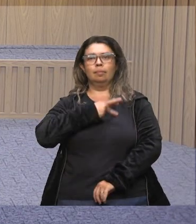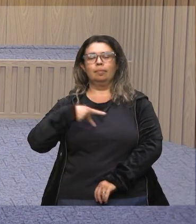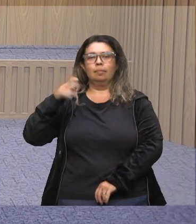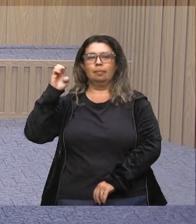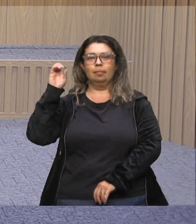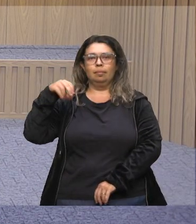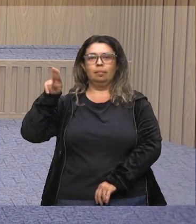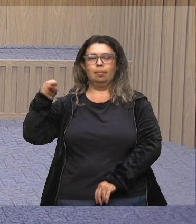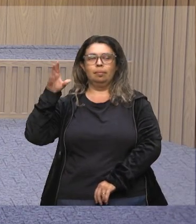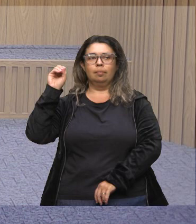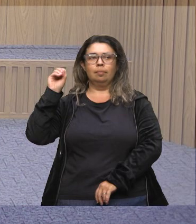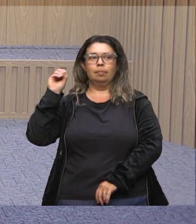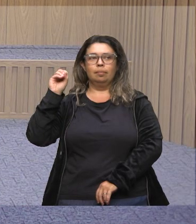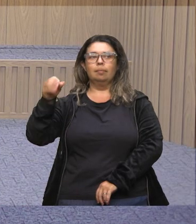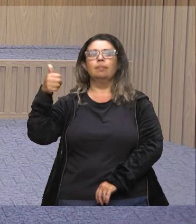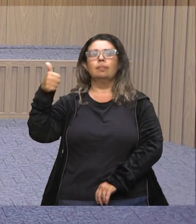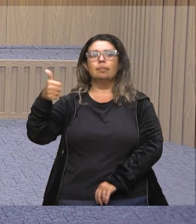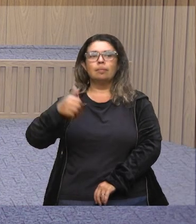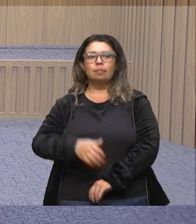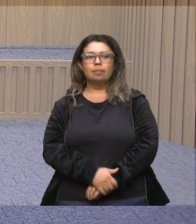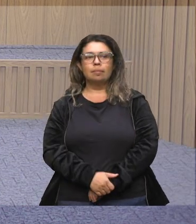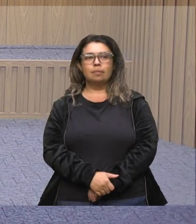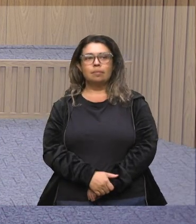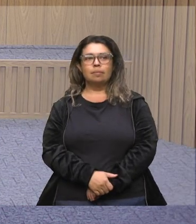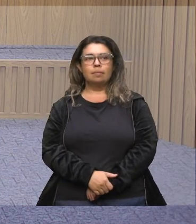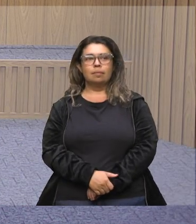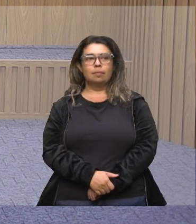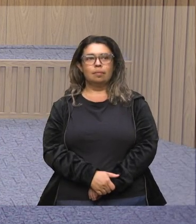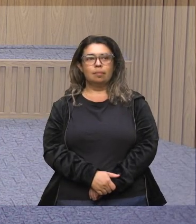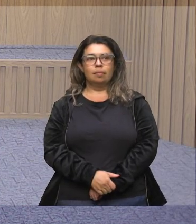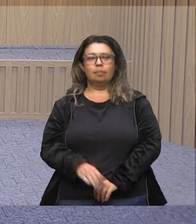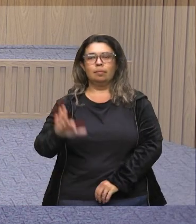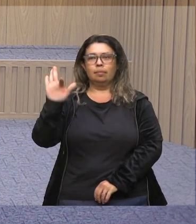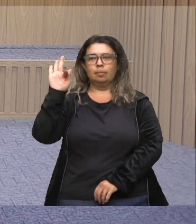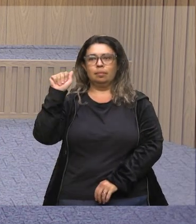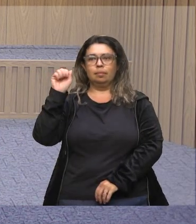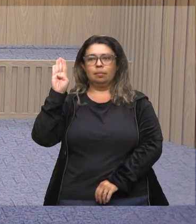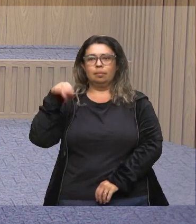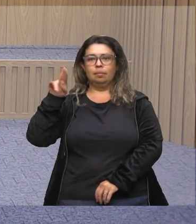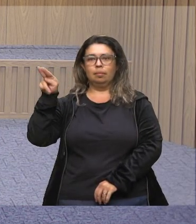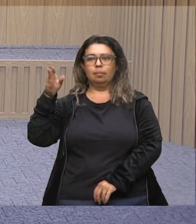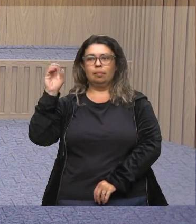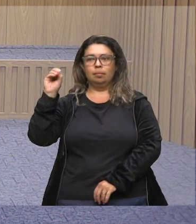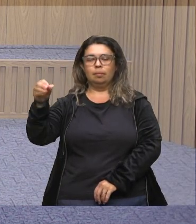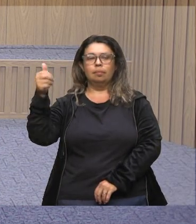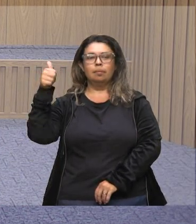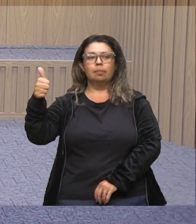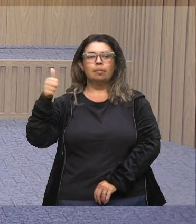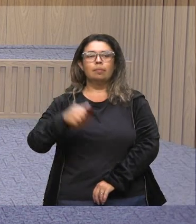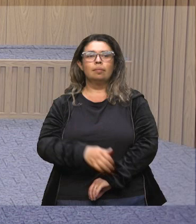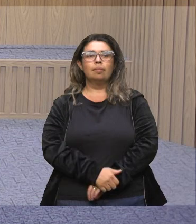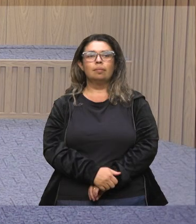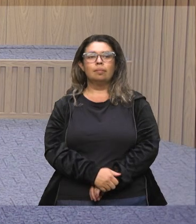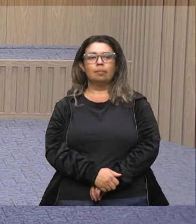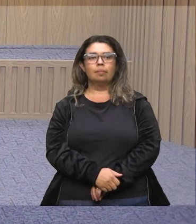Souza. Pastor Edinho, presente. Fábio Alex Nunes. Fabinho, alerta verbal,